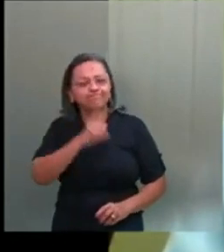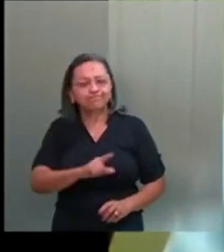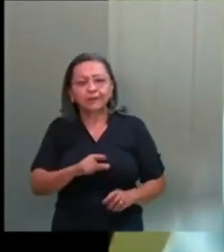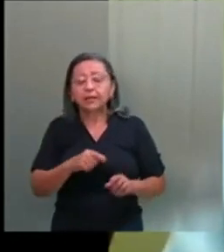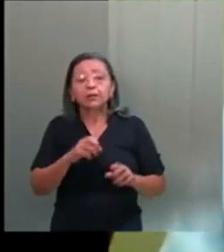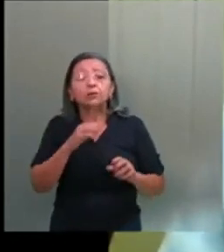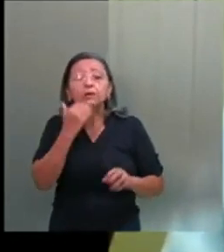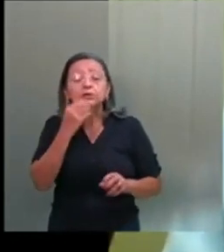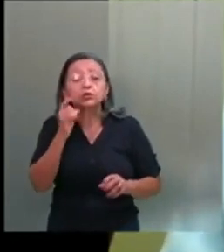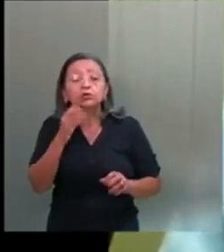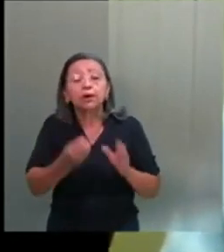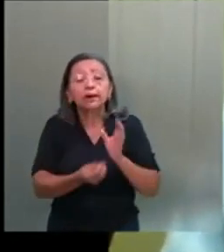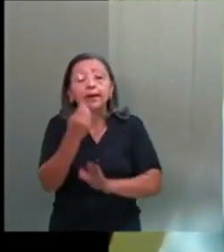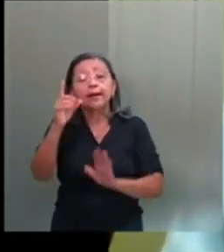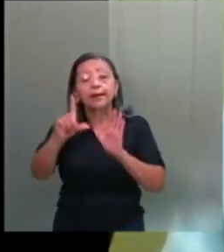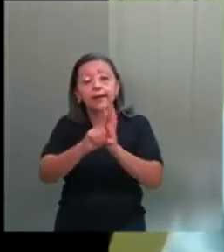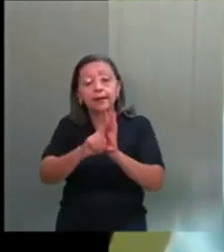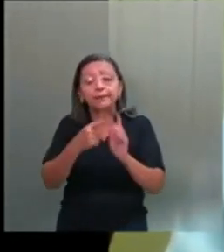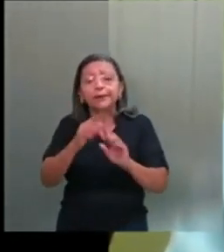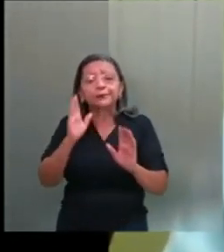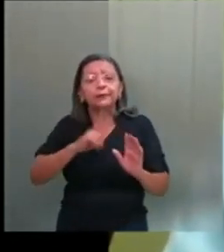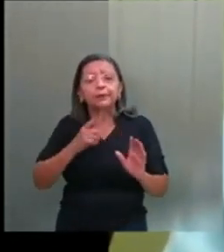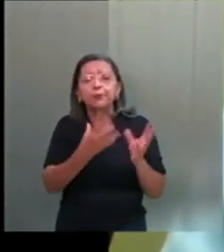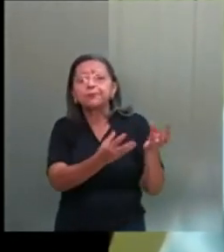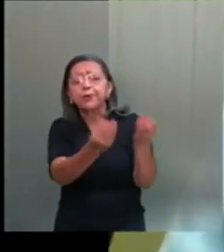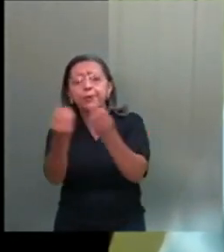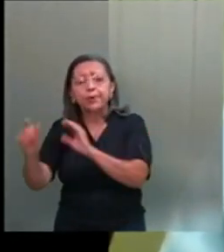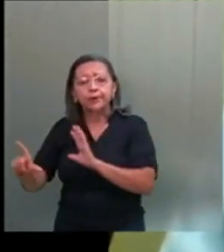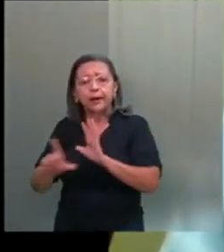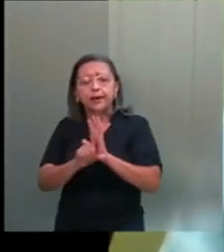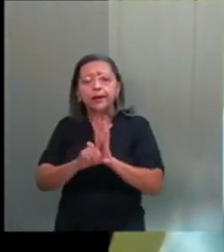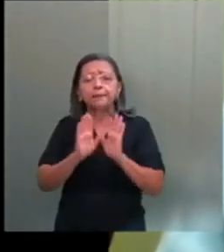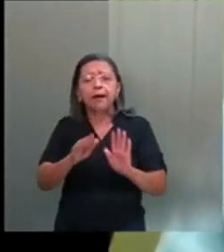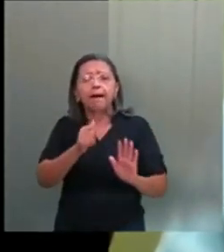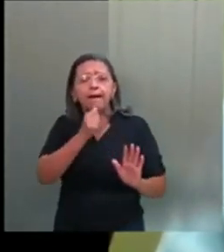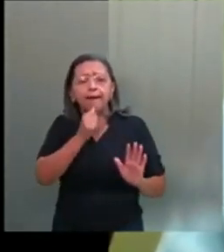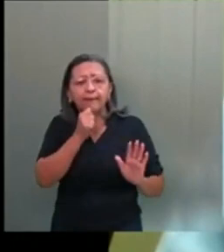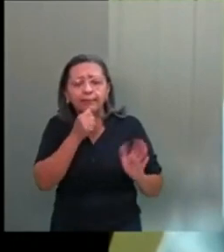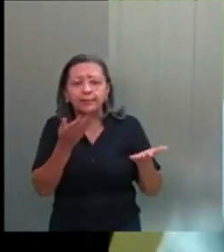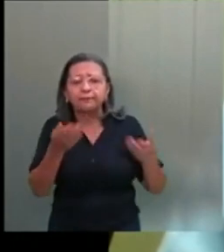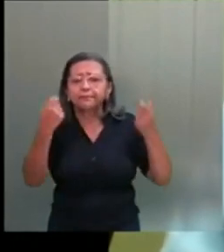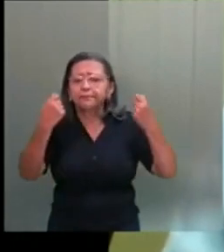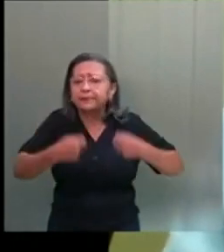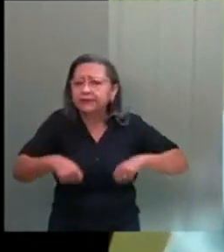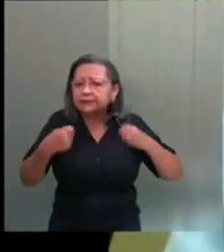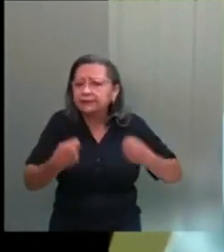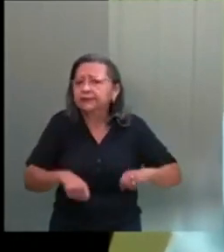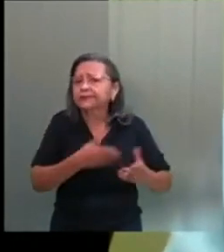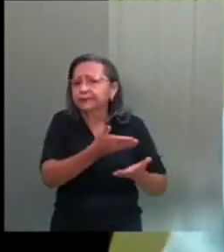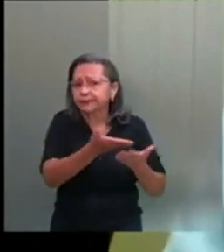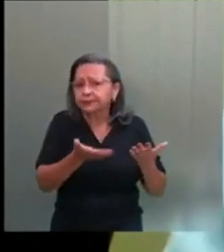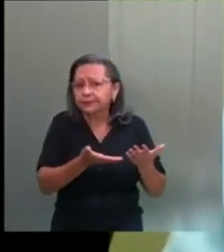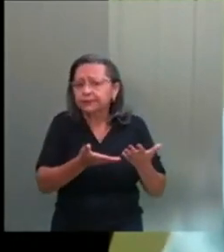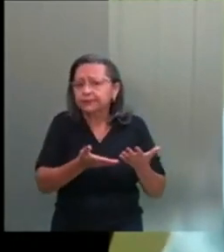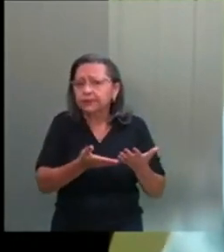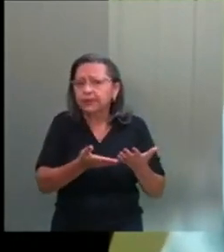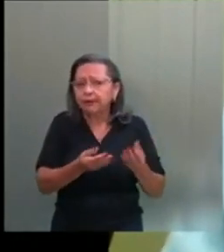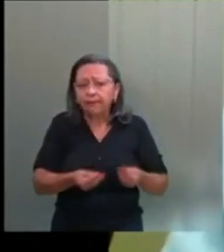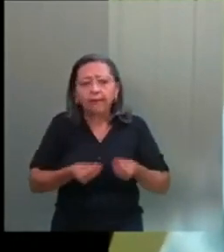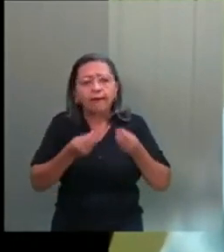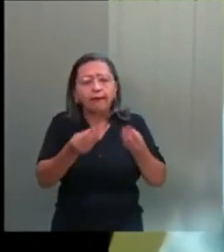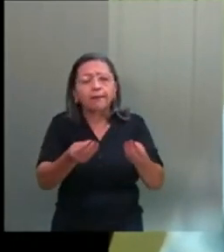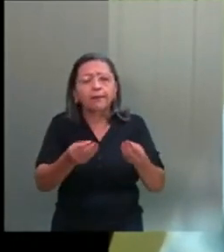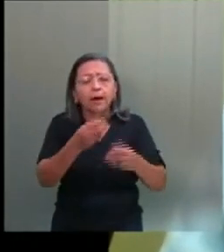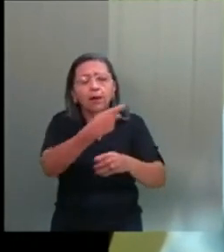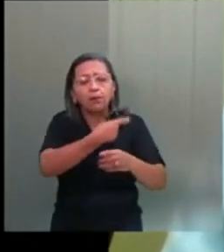basta fazer leis, nós temos muitas leis que ainda precisam ser levadas ao público